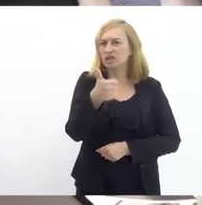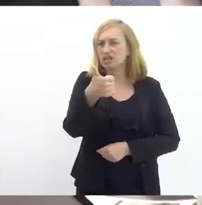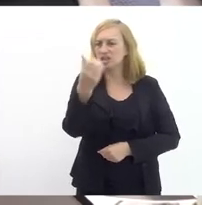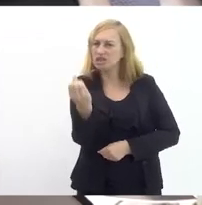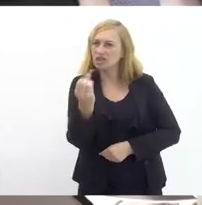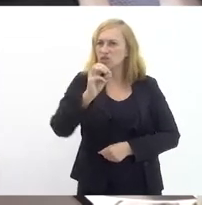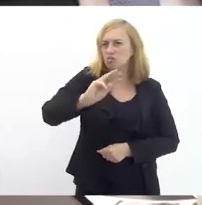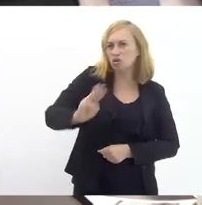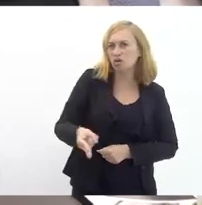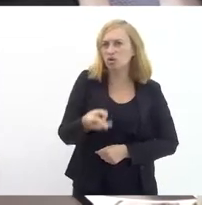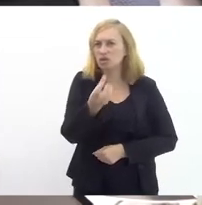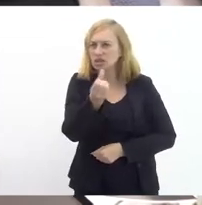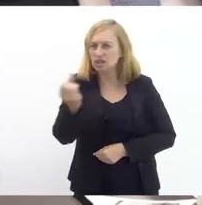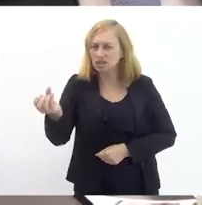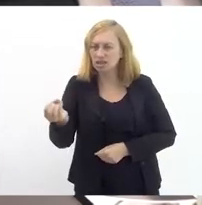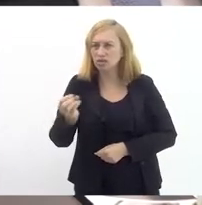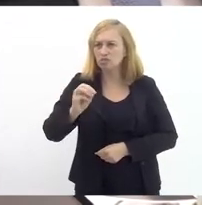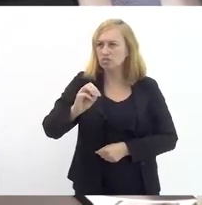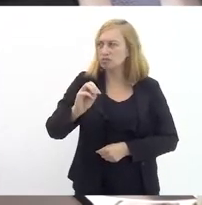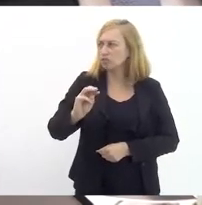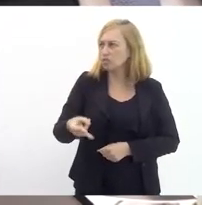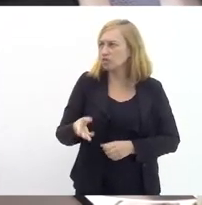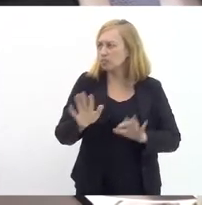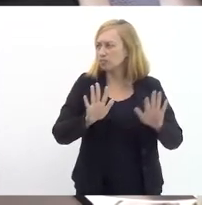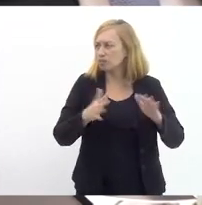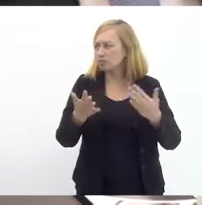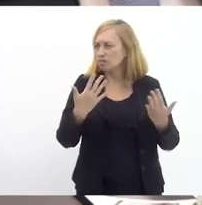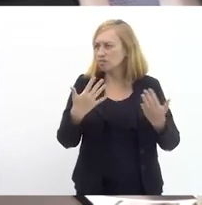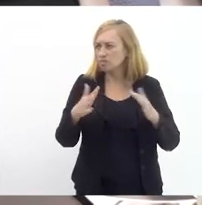R$16 milhões e 800 mil, aproximadamente.